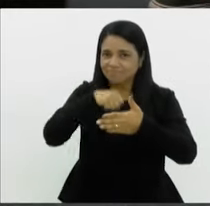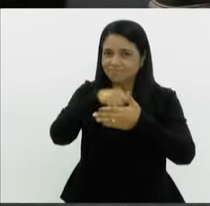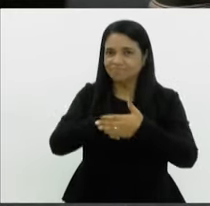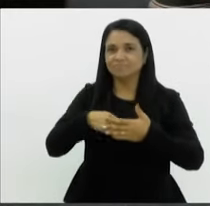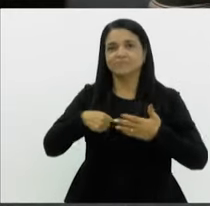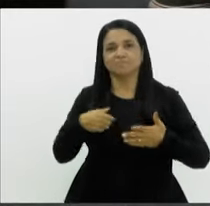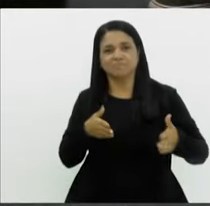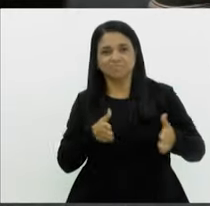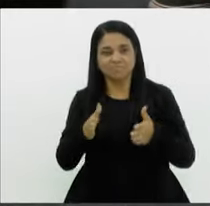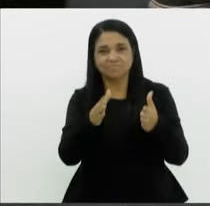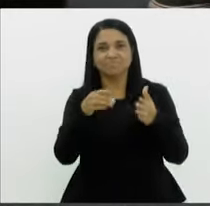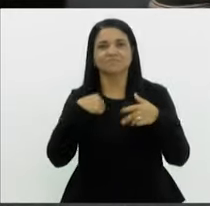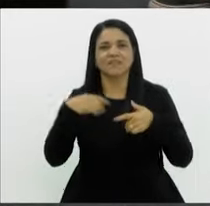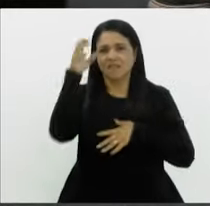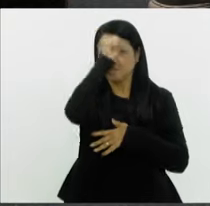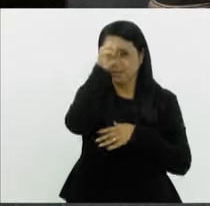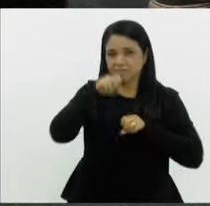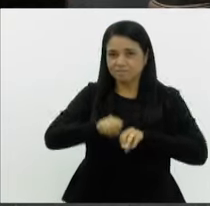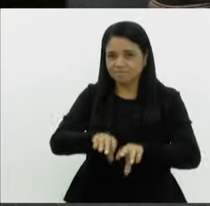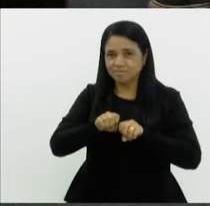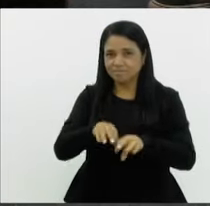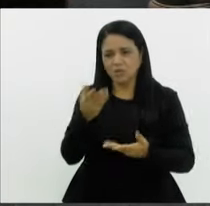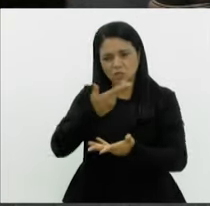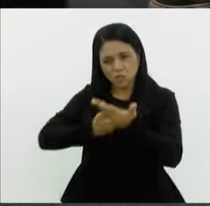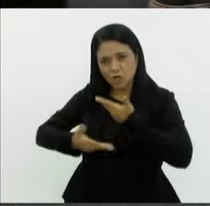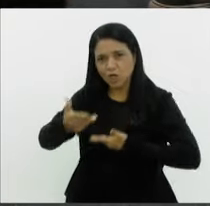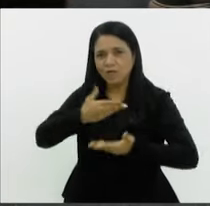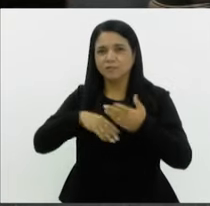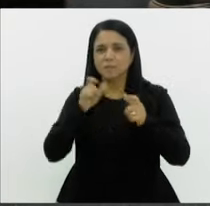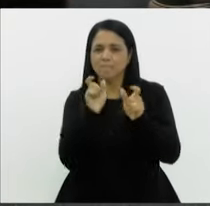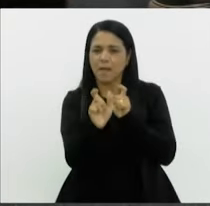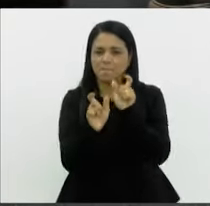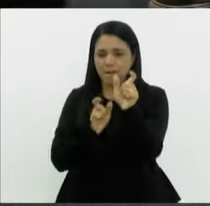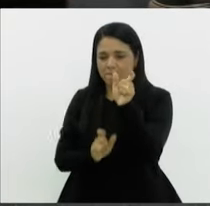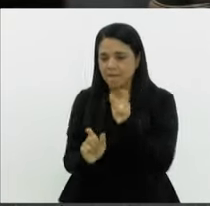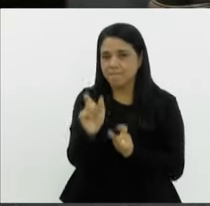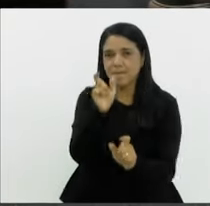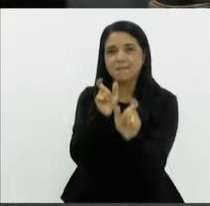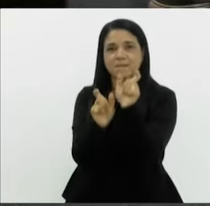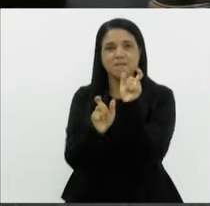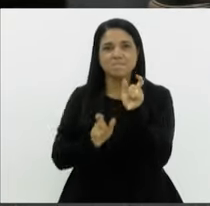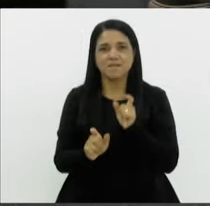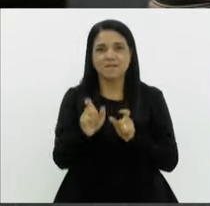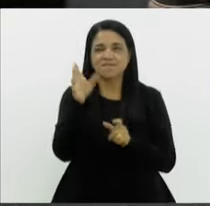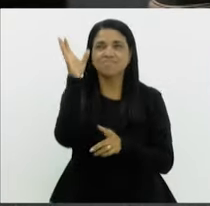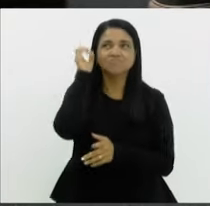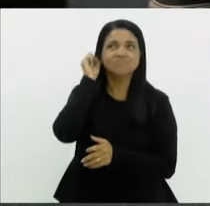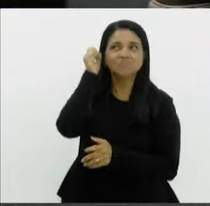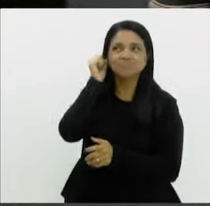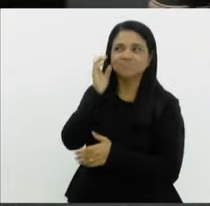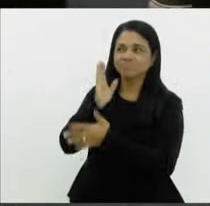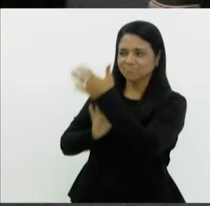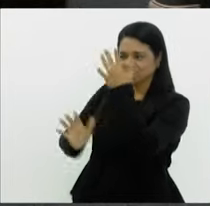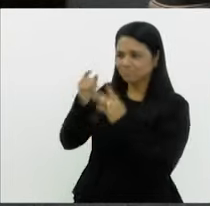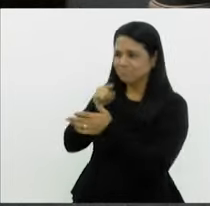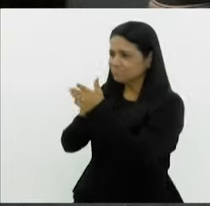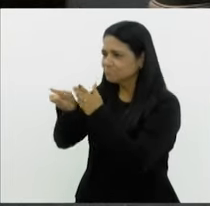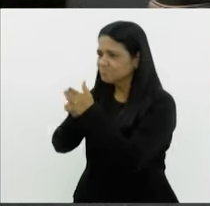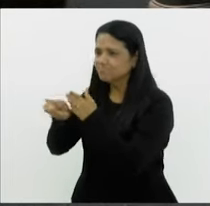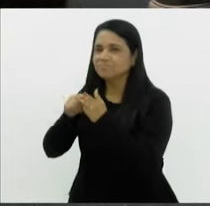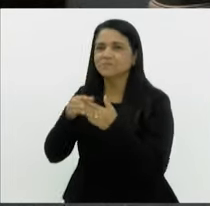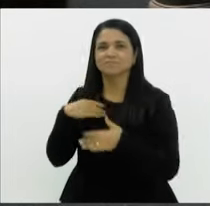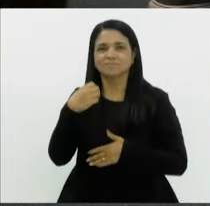estrada, aprendendo e ensinando, trocando com as palavras, questionando e escutando tudo o que os mais velhos